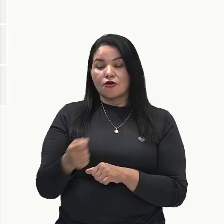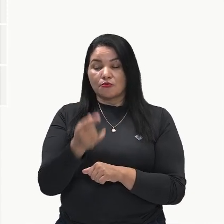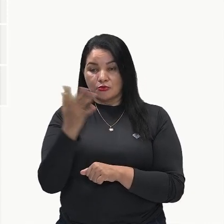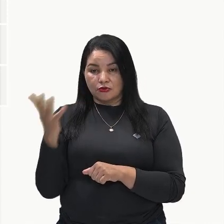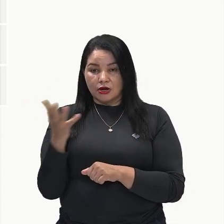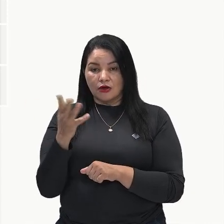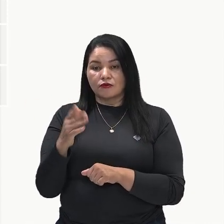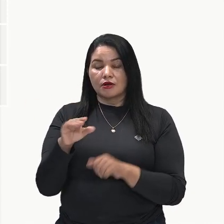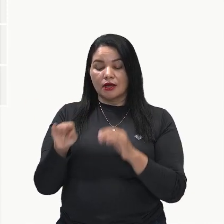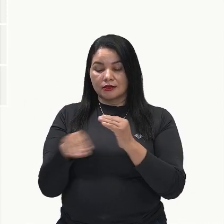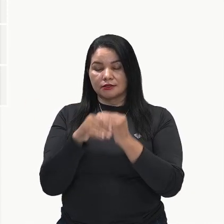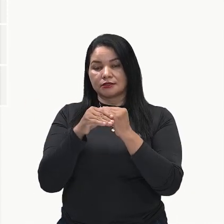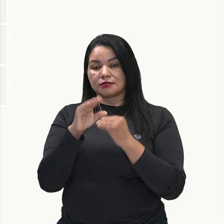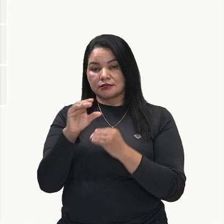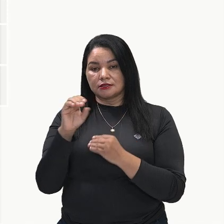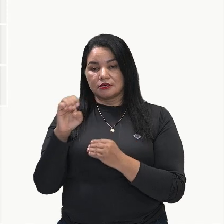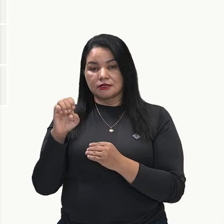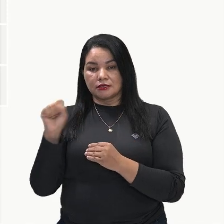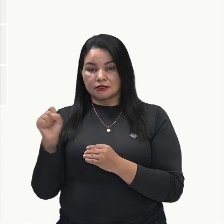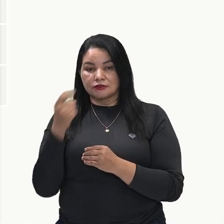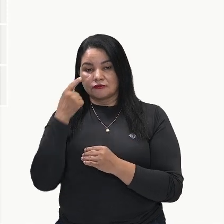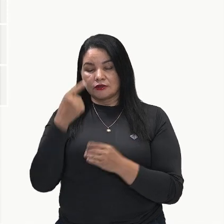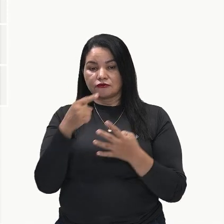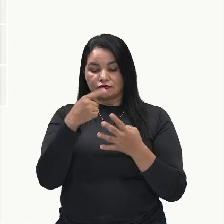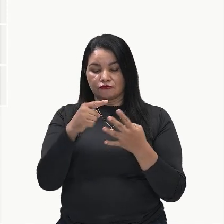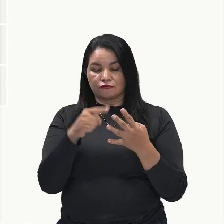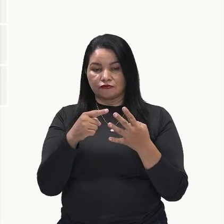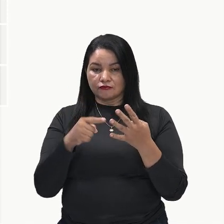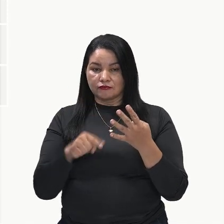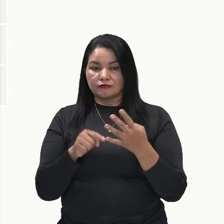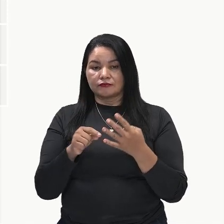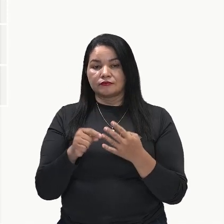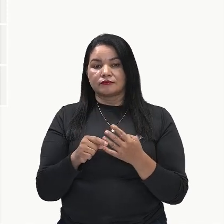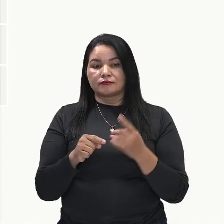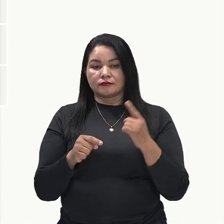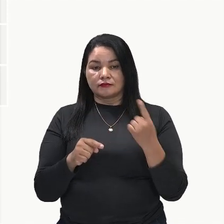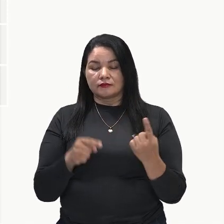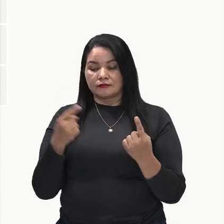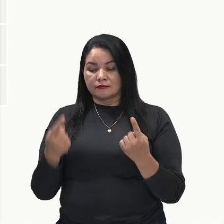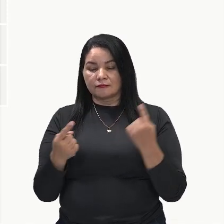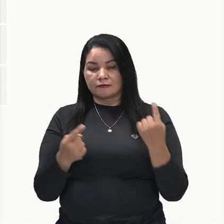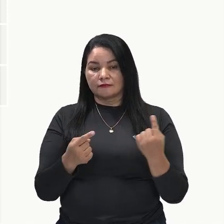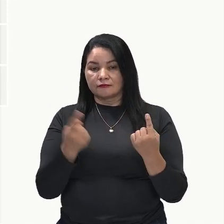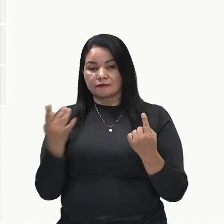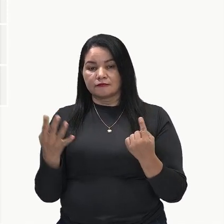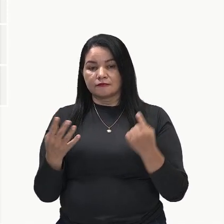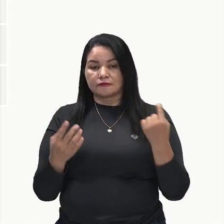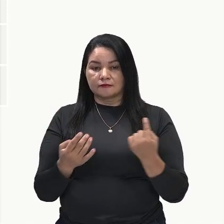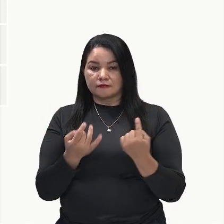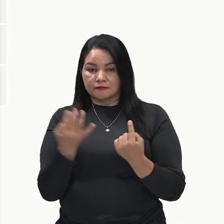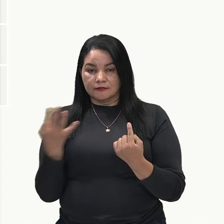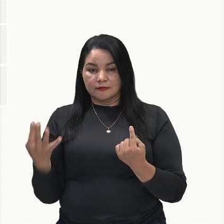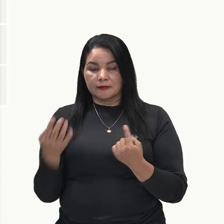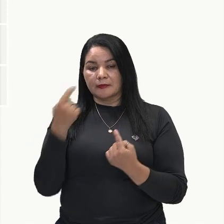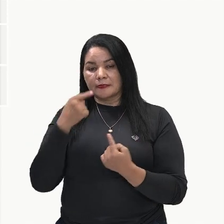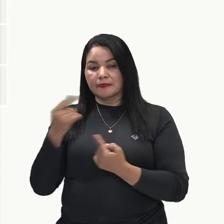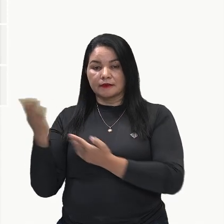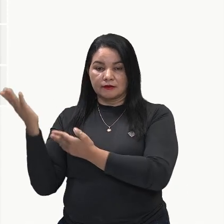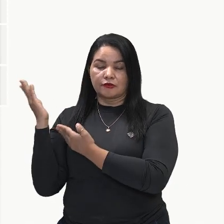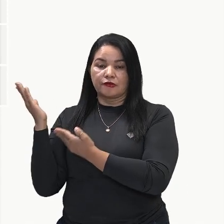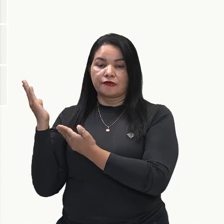El pez, los peces. El lápiz, los lápiz. La perdiz,